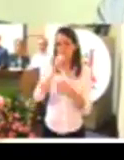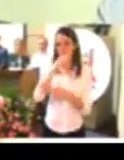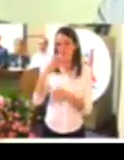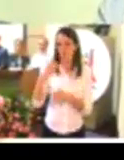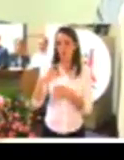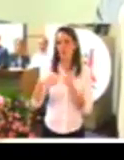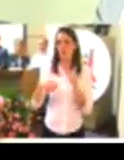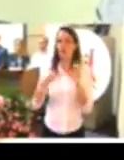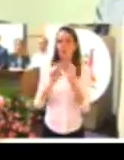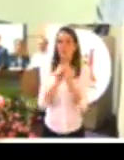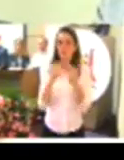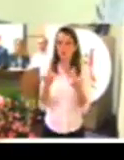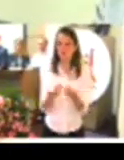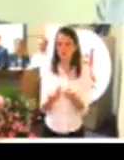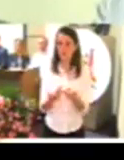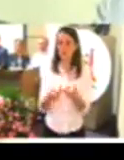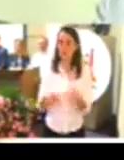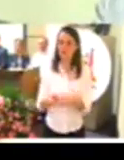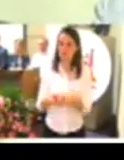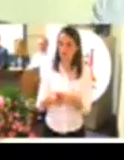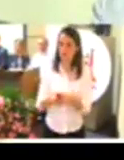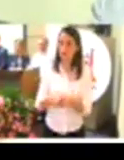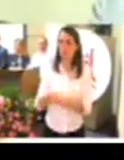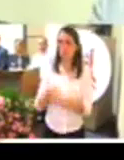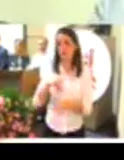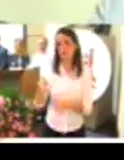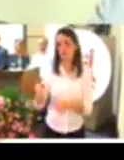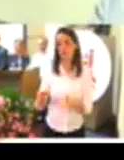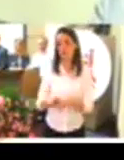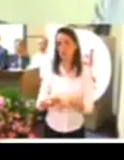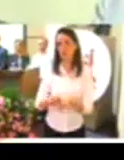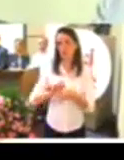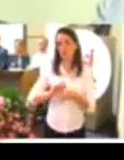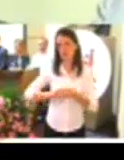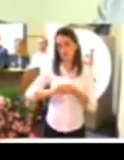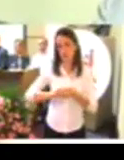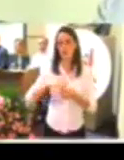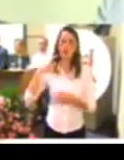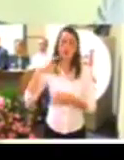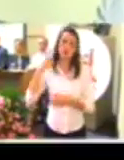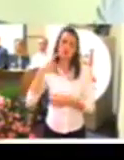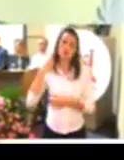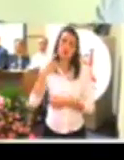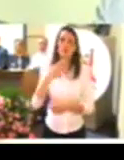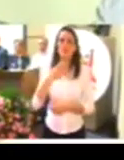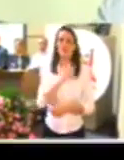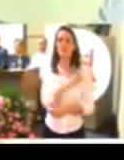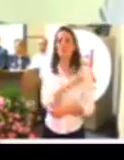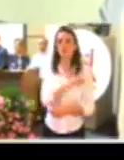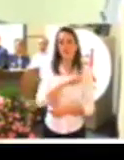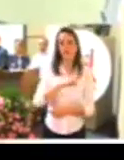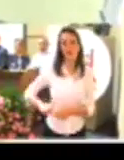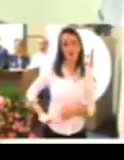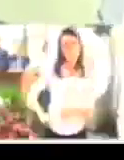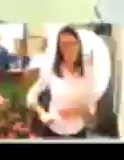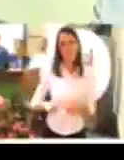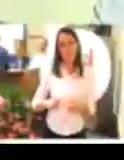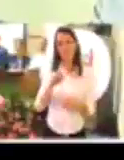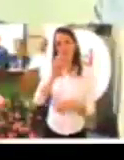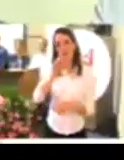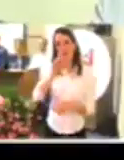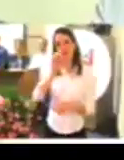Catarinense, a Assembleia Legislativa, por intermédio de seu presidente. Quero saudar o deputado estadual eleito, Rodrigo